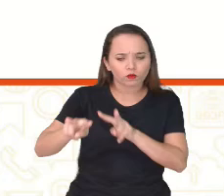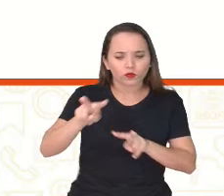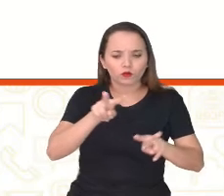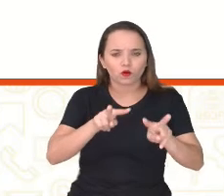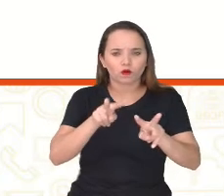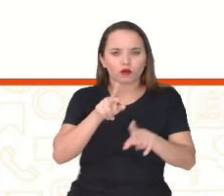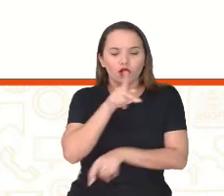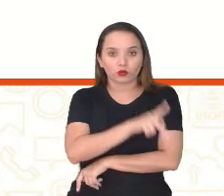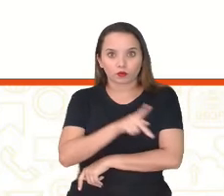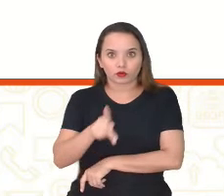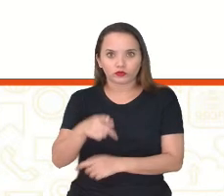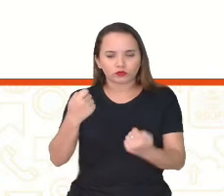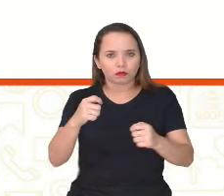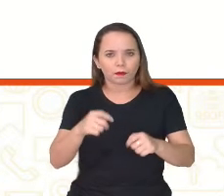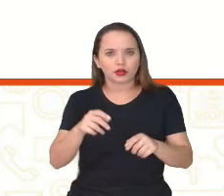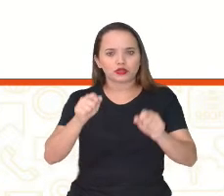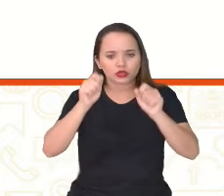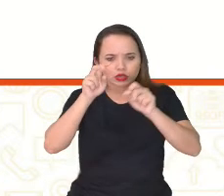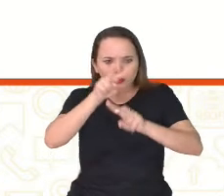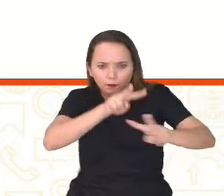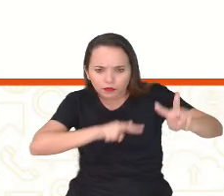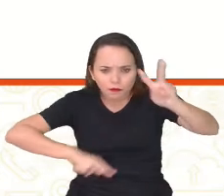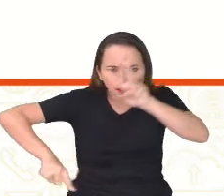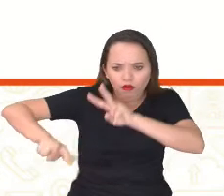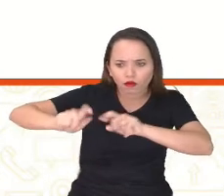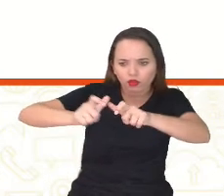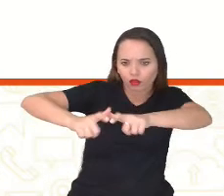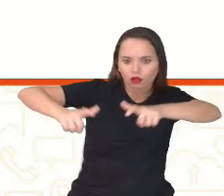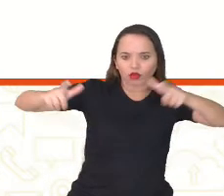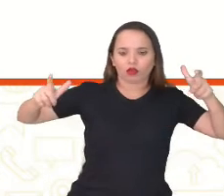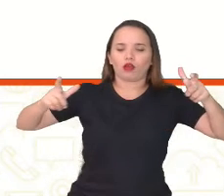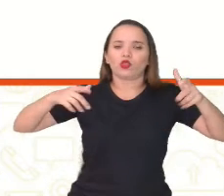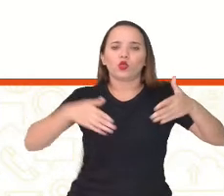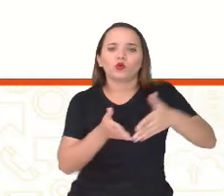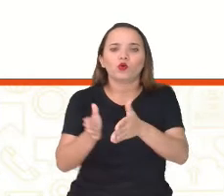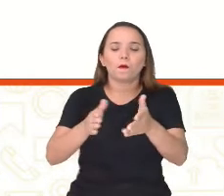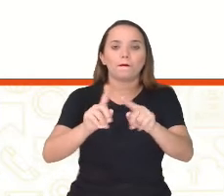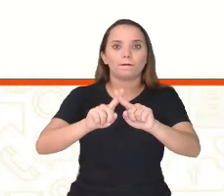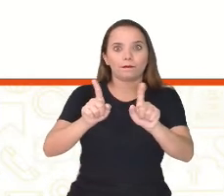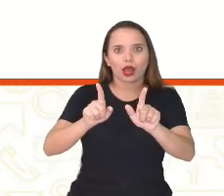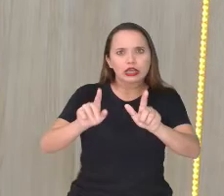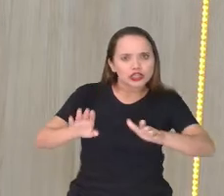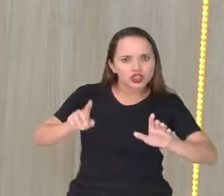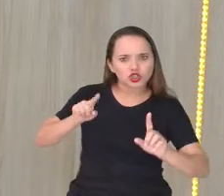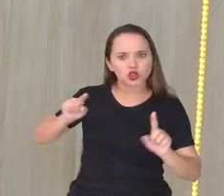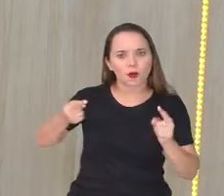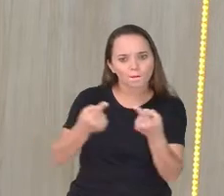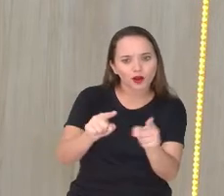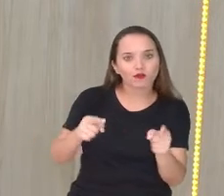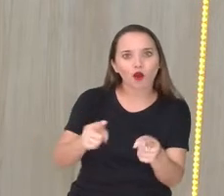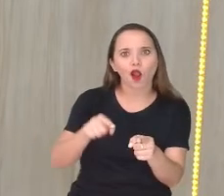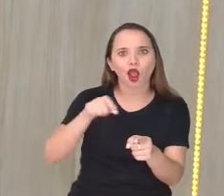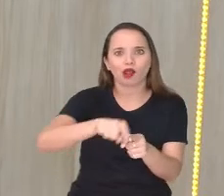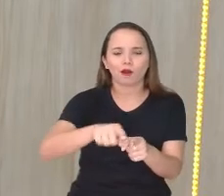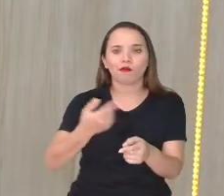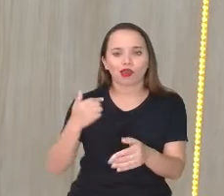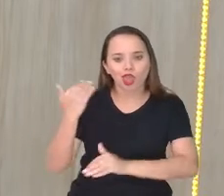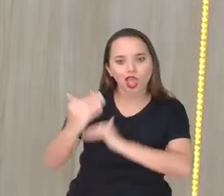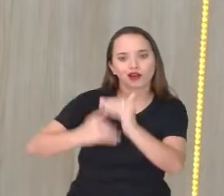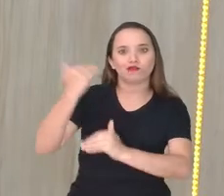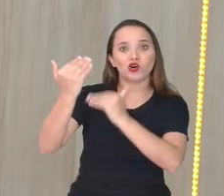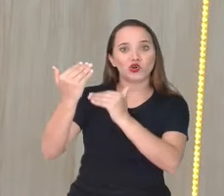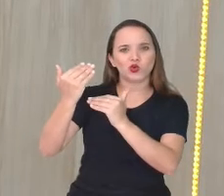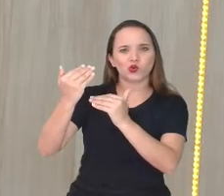precisará abranger a diversidade de traçados, provocando-as a progredir sempre. Ou seja, não é porque